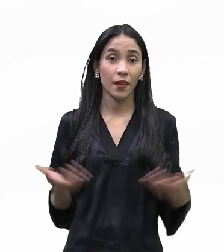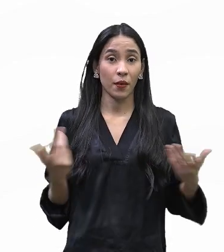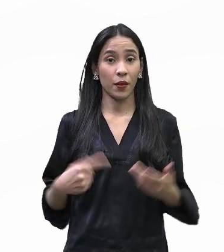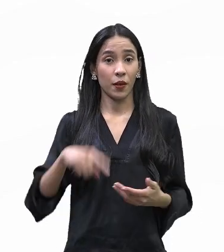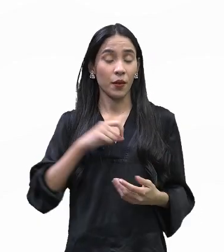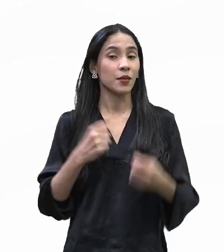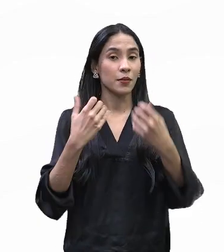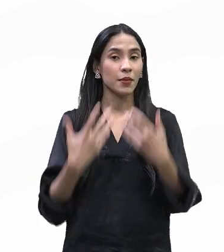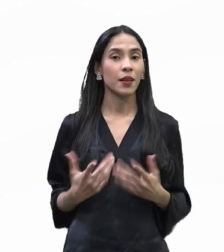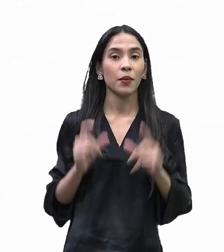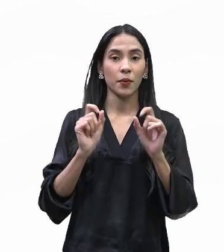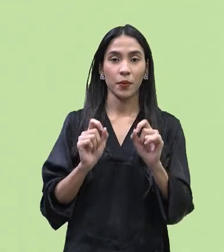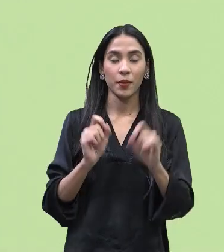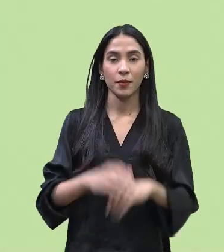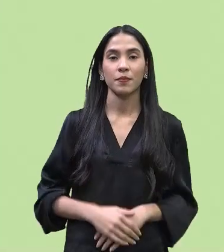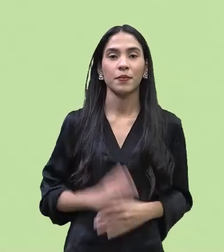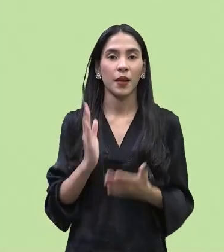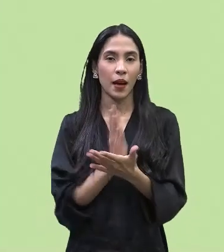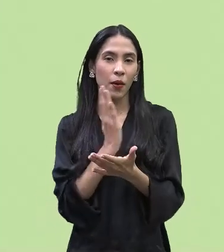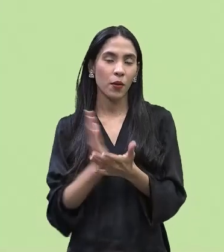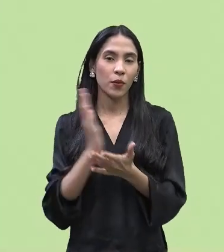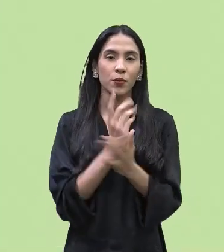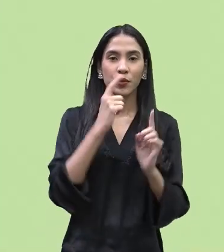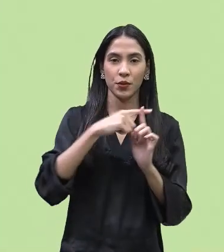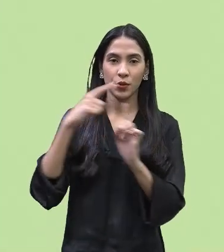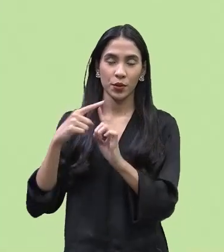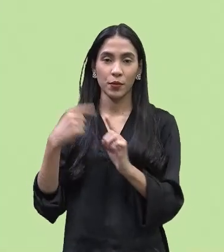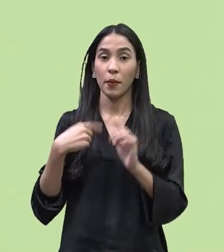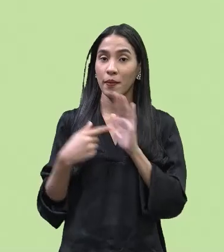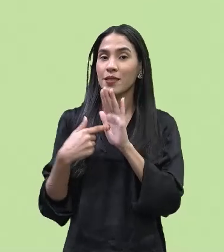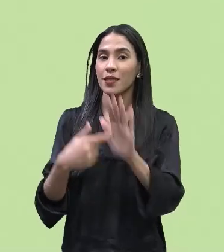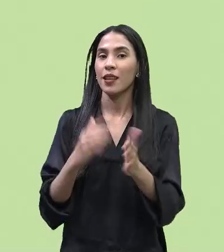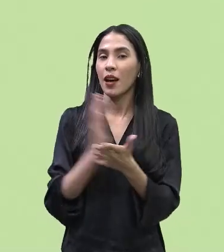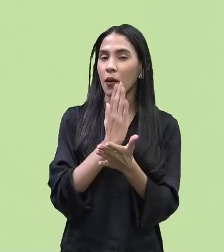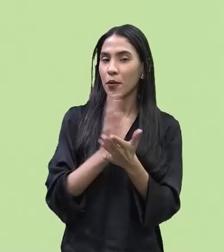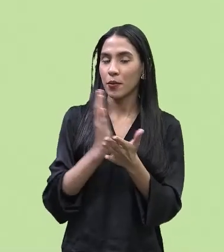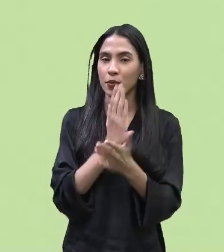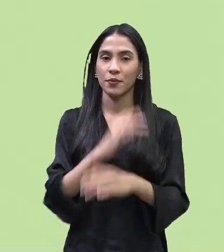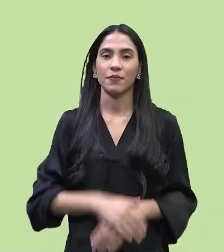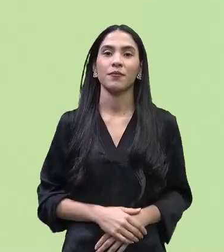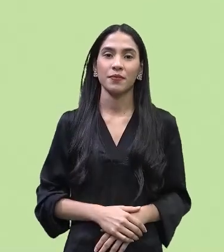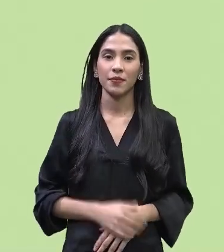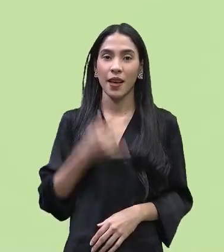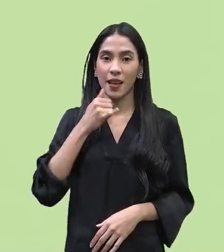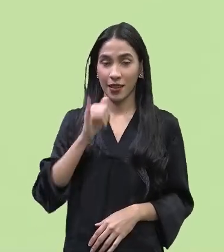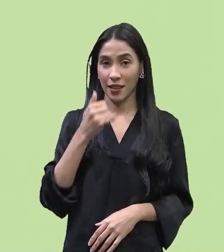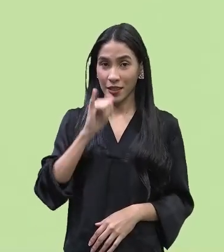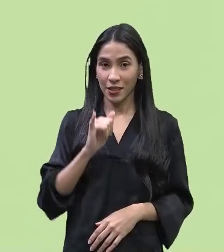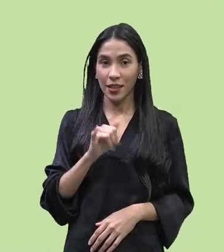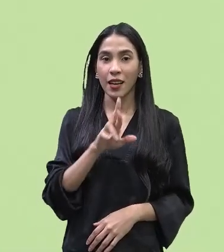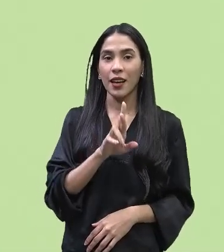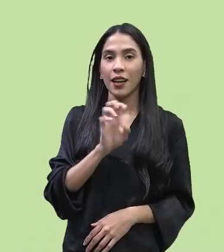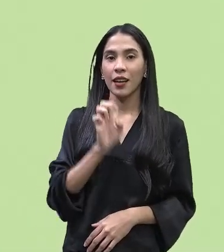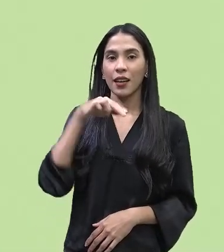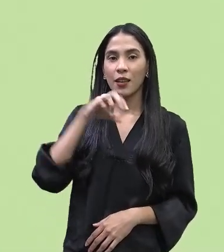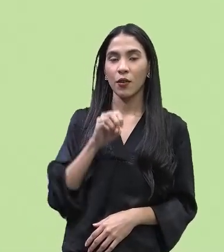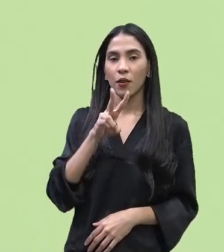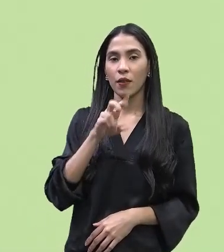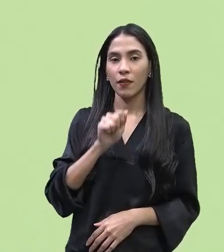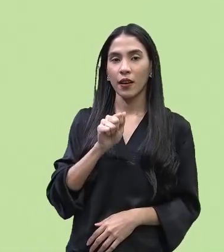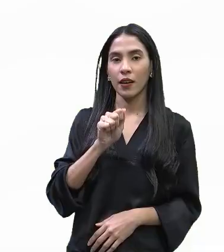gente vai falar um pouquinho sobre algumas formas, né? Vou apresentar para vocês algumas formas de energias renováveis, tá